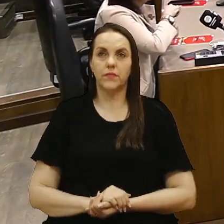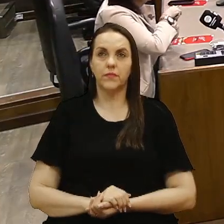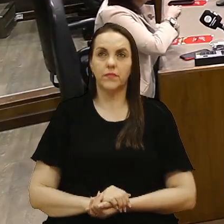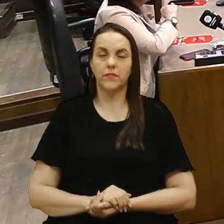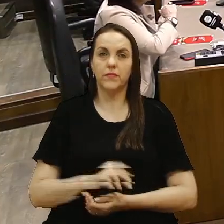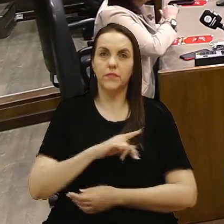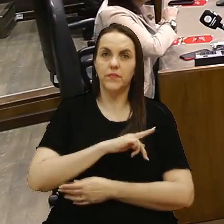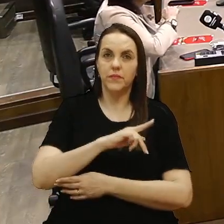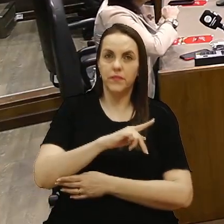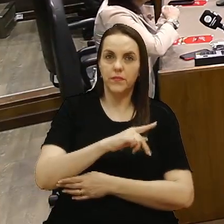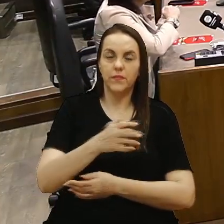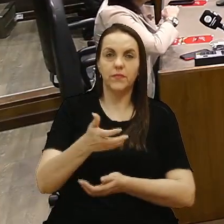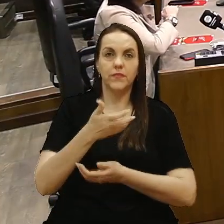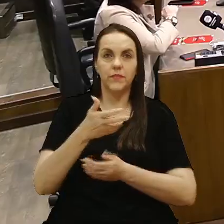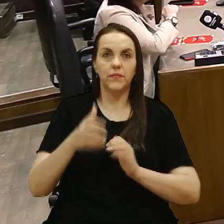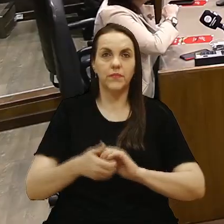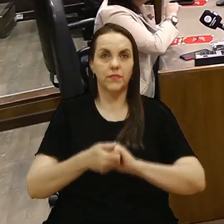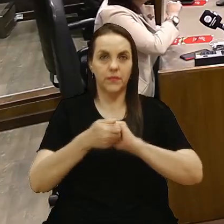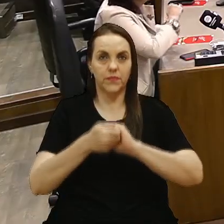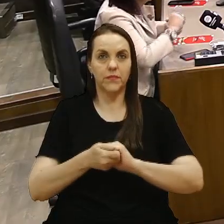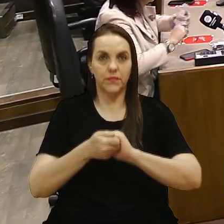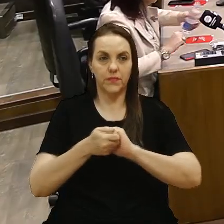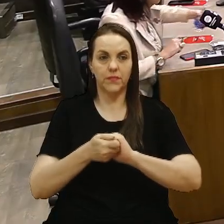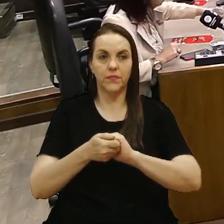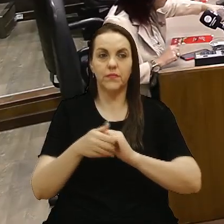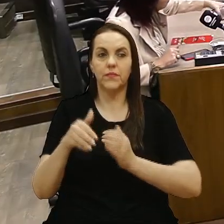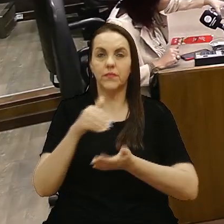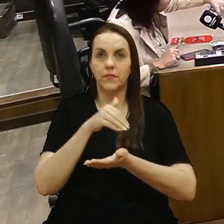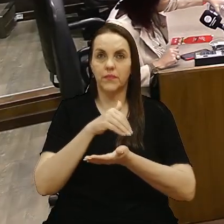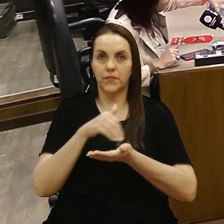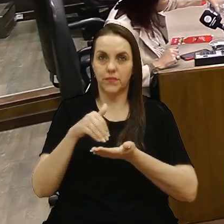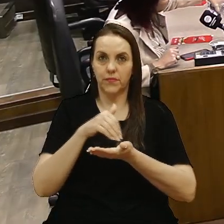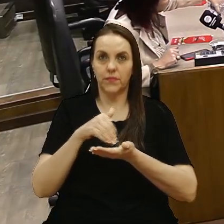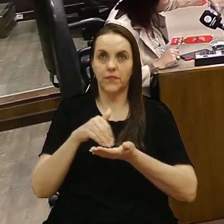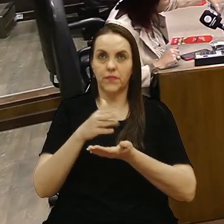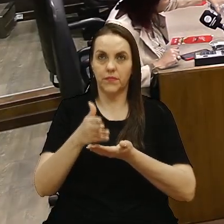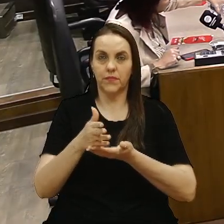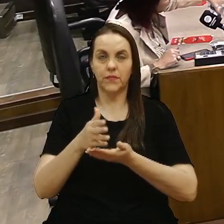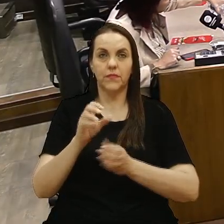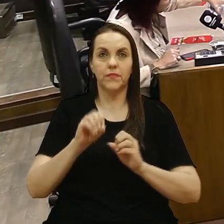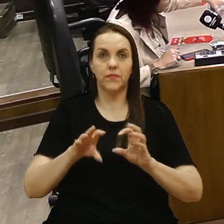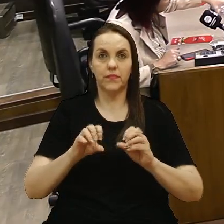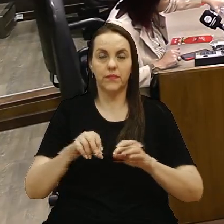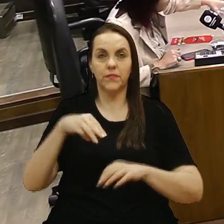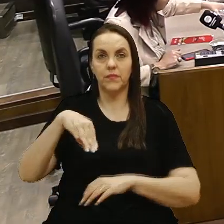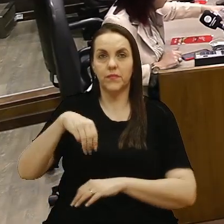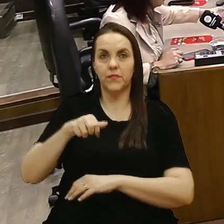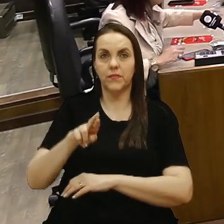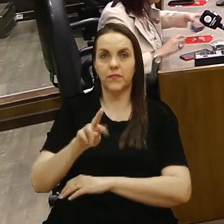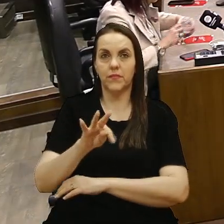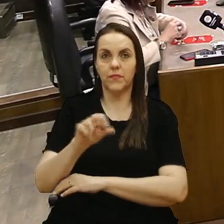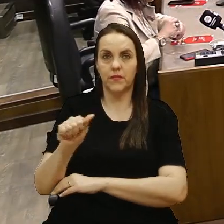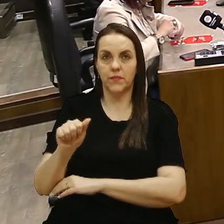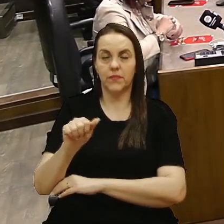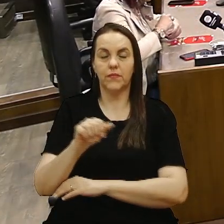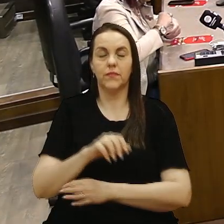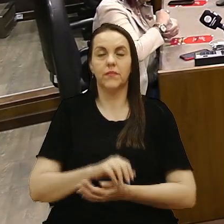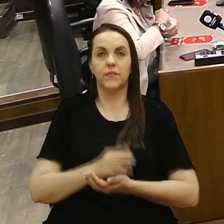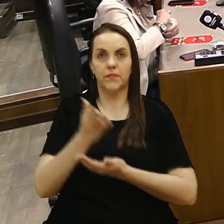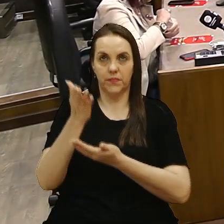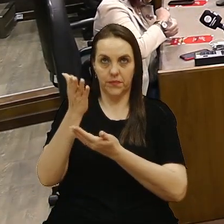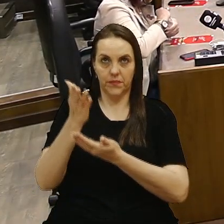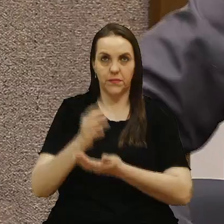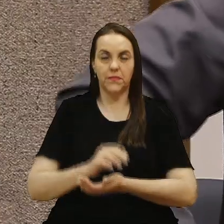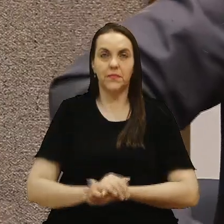Senhor presidente, eu quero primeiro saudar a secretária da Educação, a Marta Fattori, que está aí, que